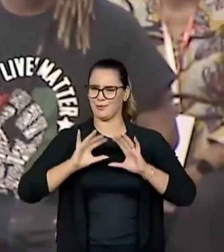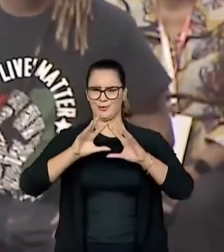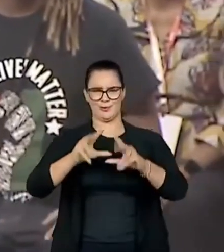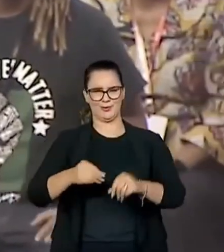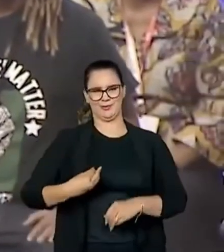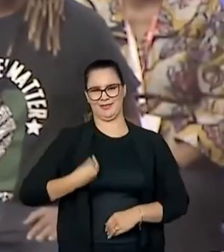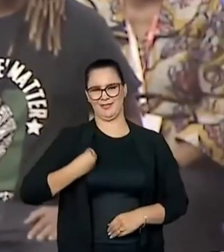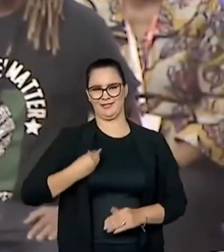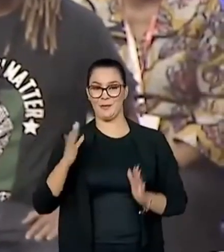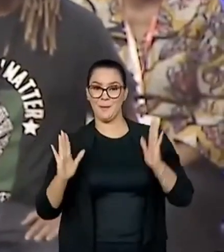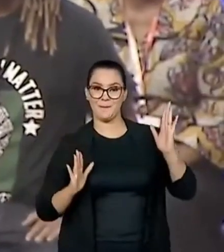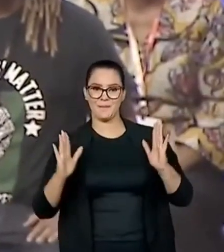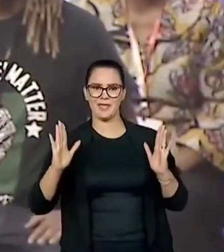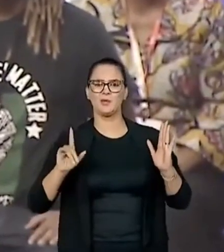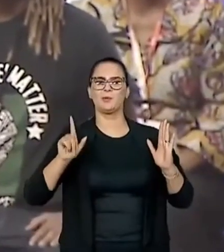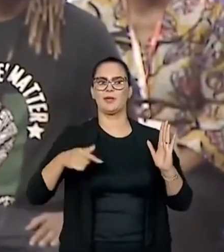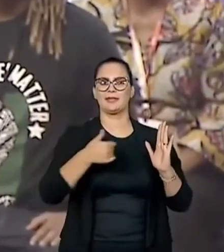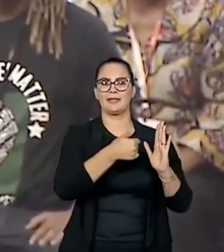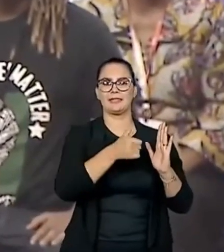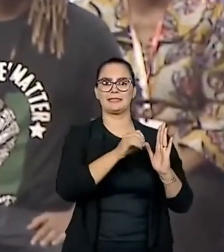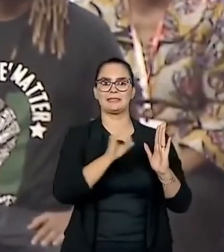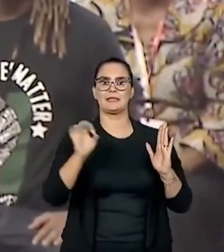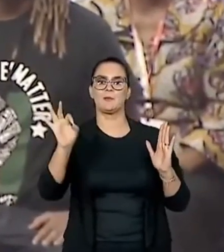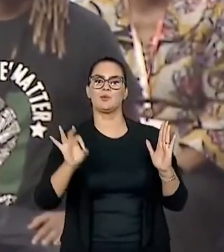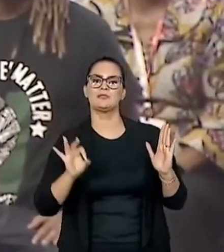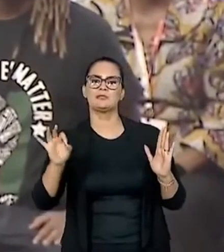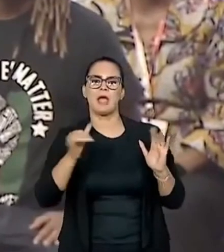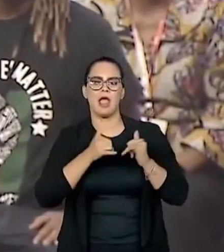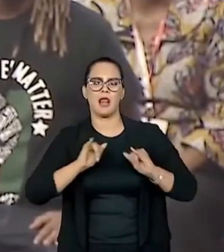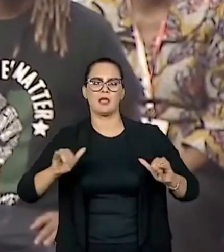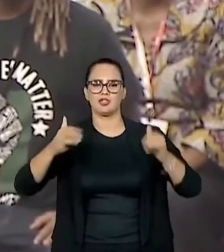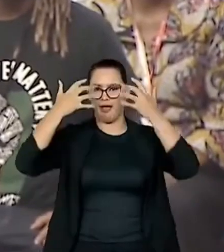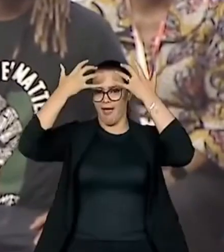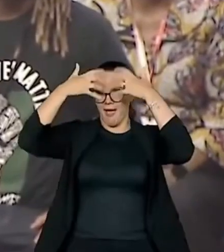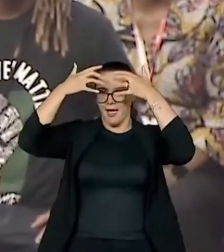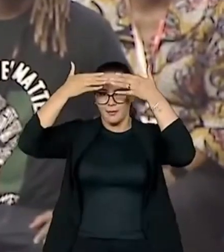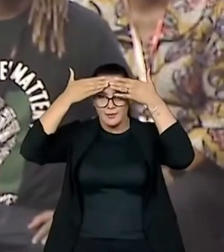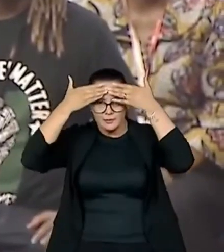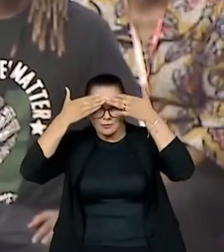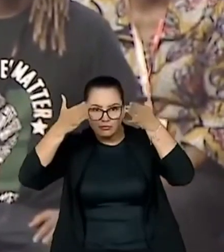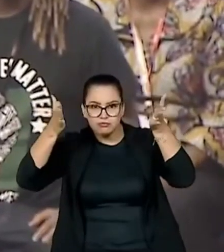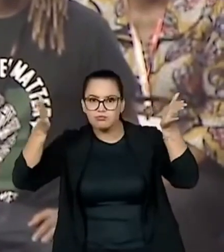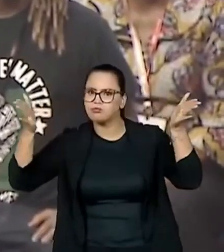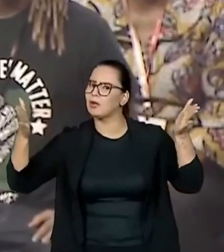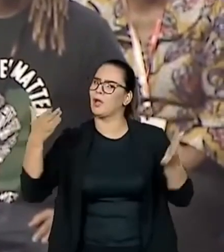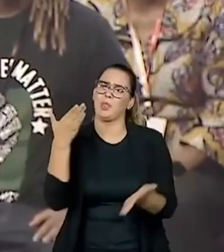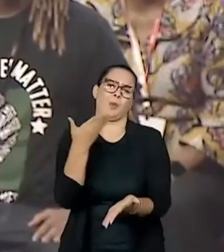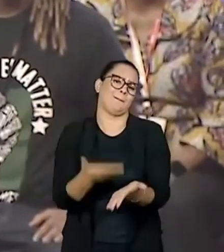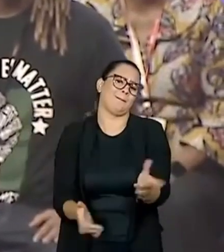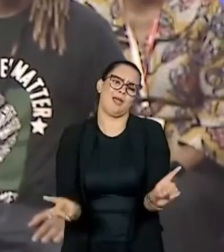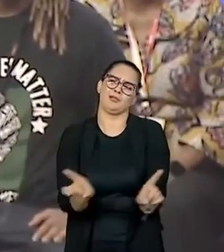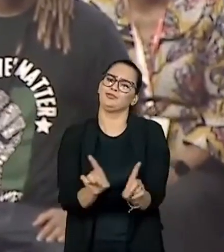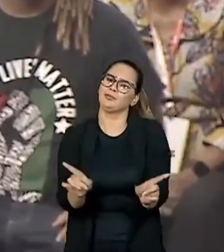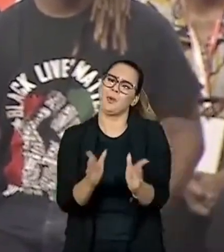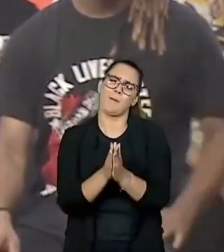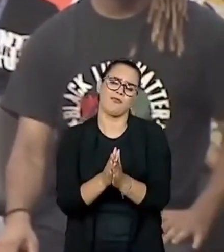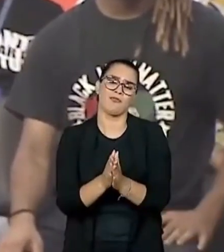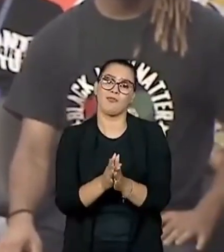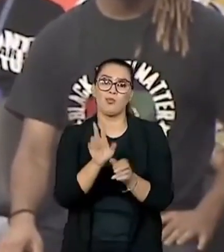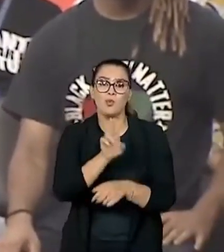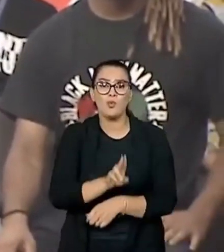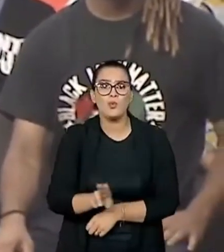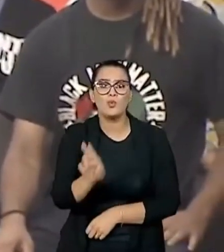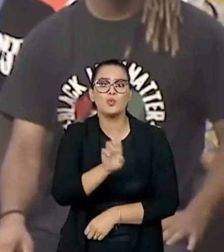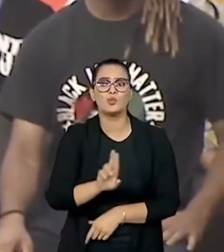vida, porque estão com 100% de energia, a cabeça está muito aberta. Não desperdice isso. Utilize